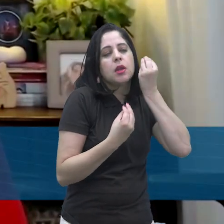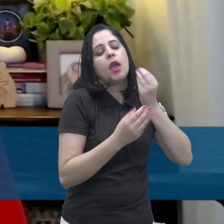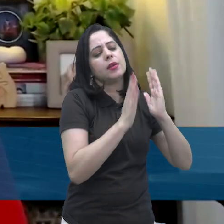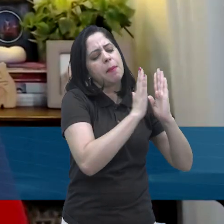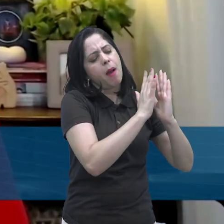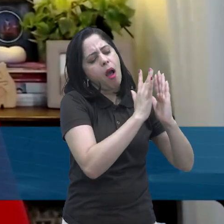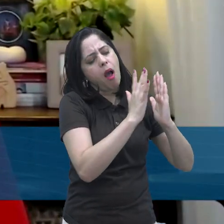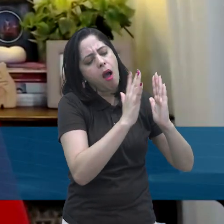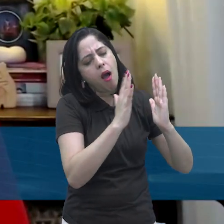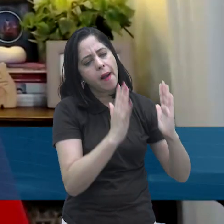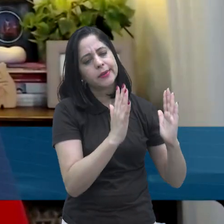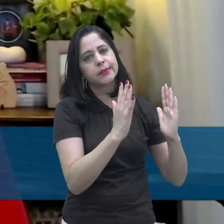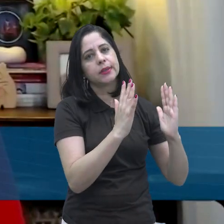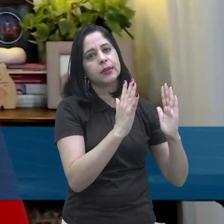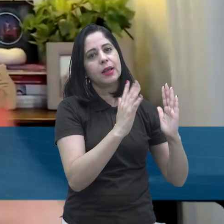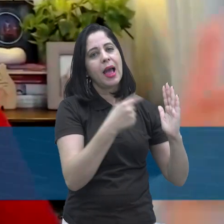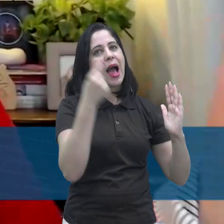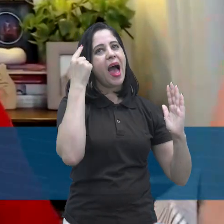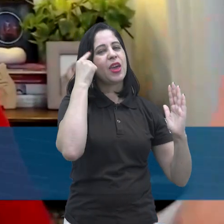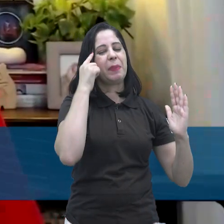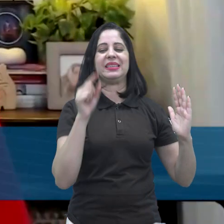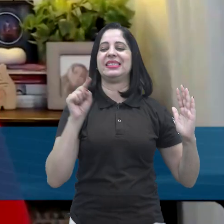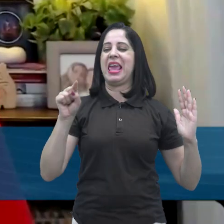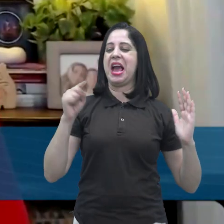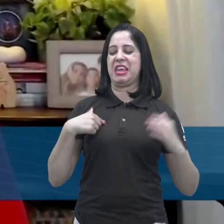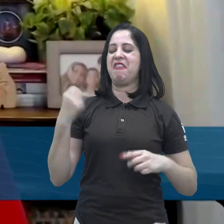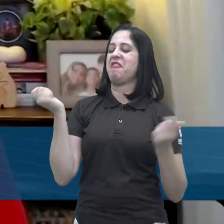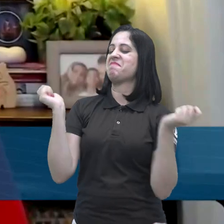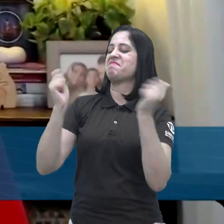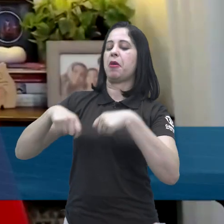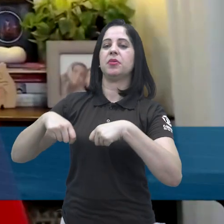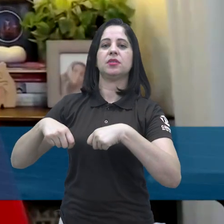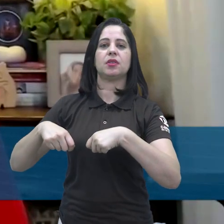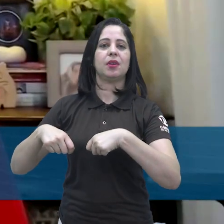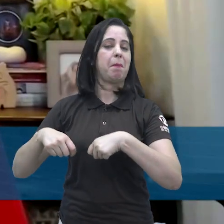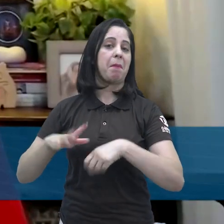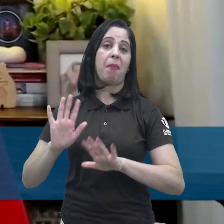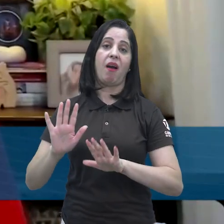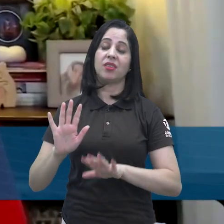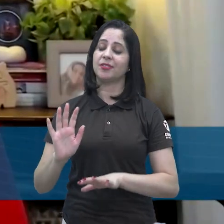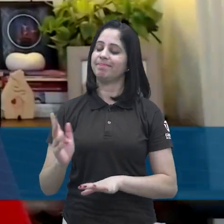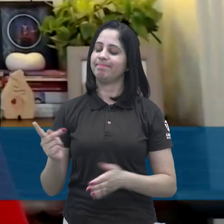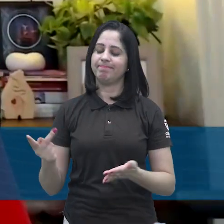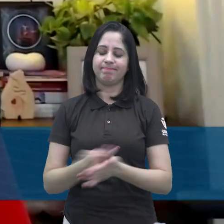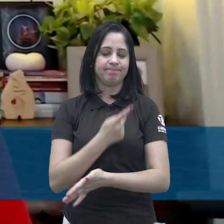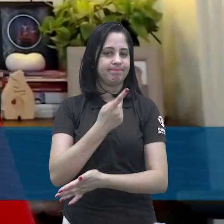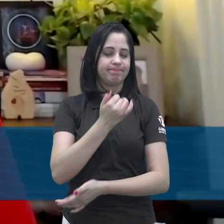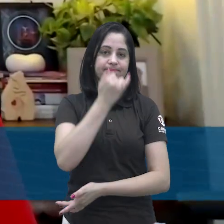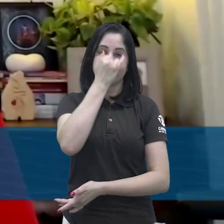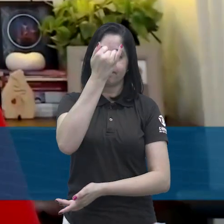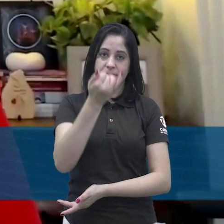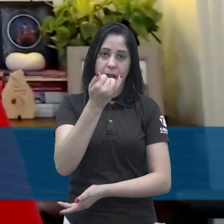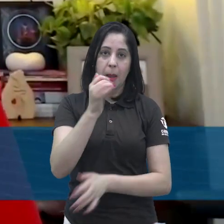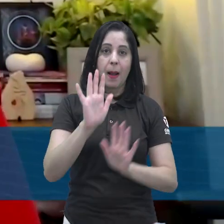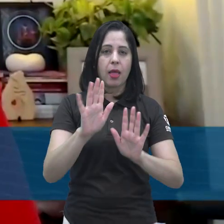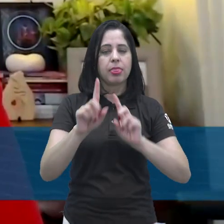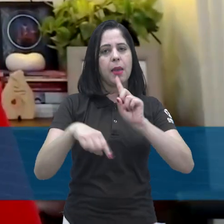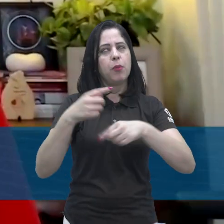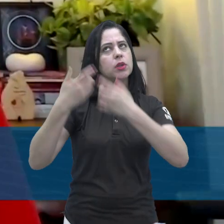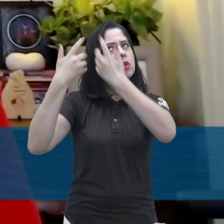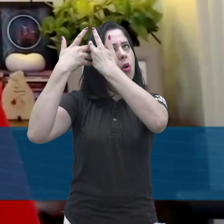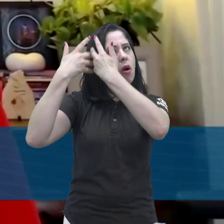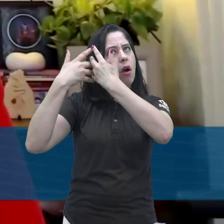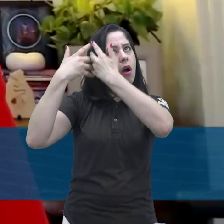ser o suficiente para que as pessoas simplesmente comprem o seu curso. E não foi assim que aconteceu comigo. E eu entendi algo